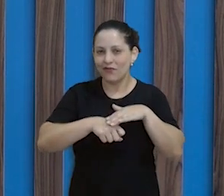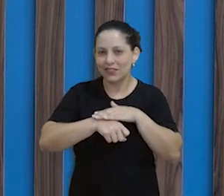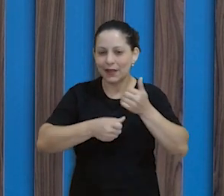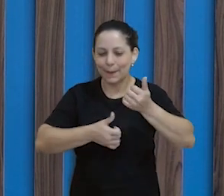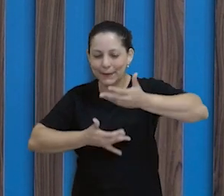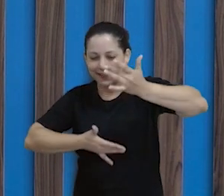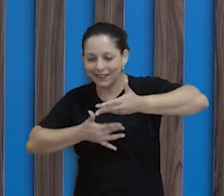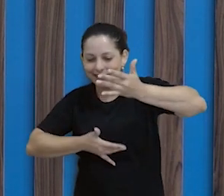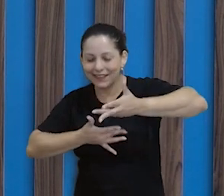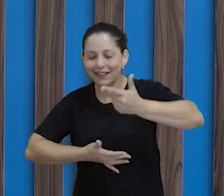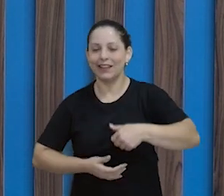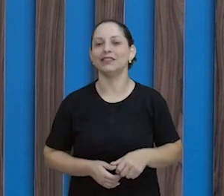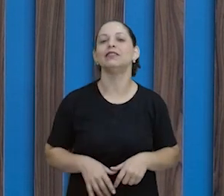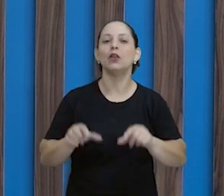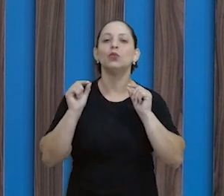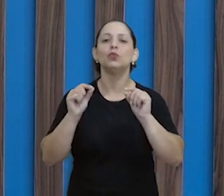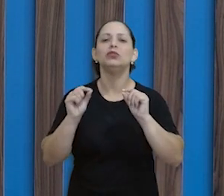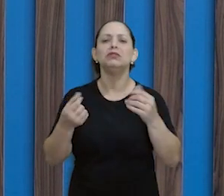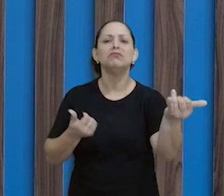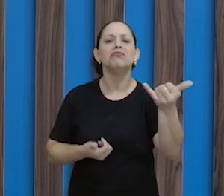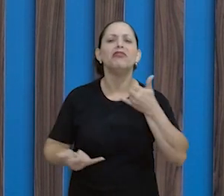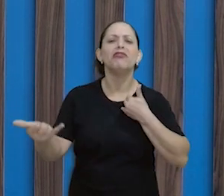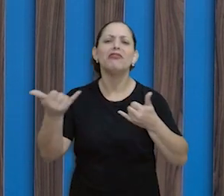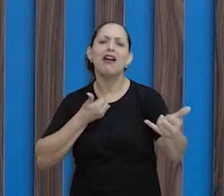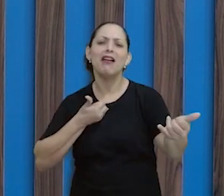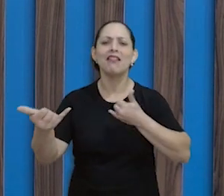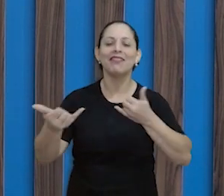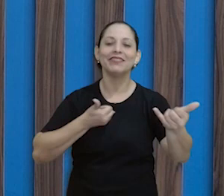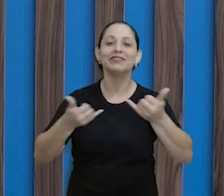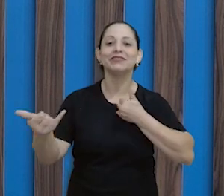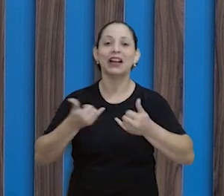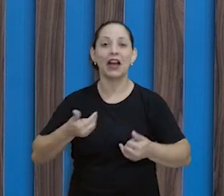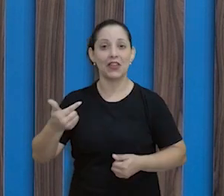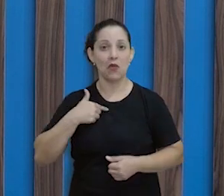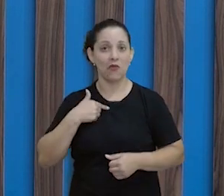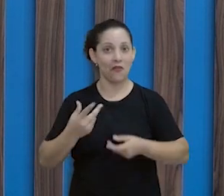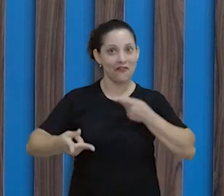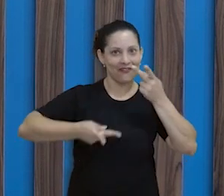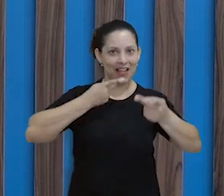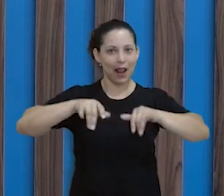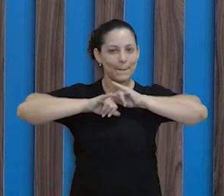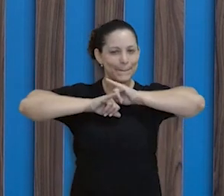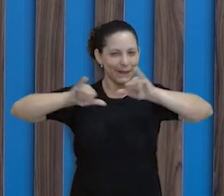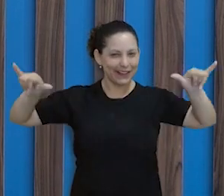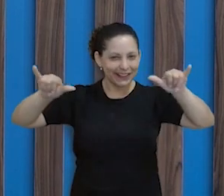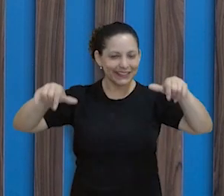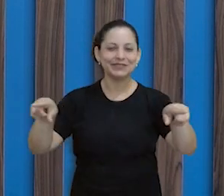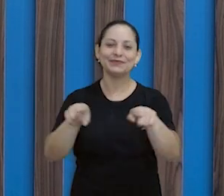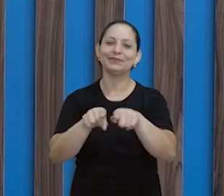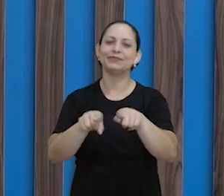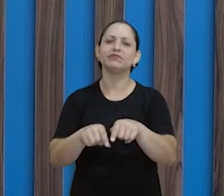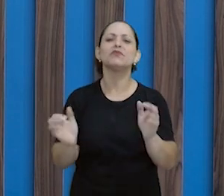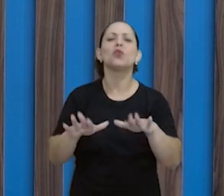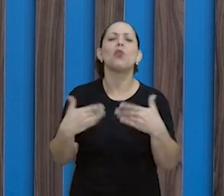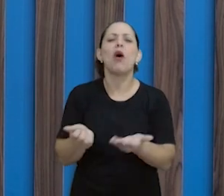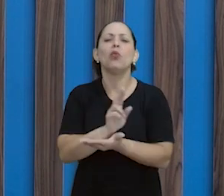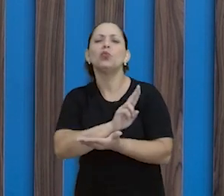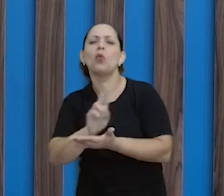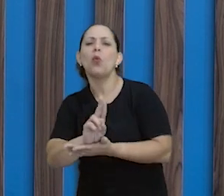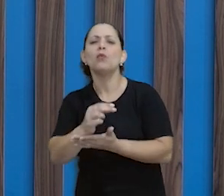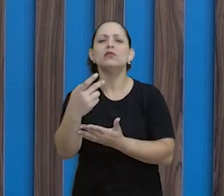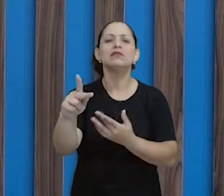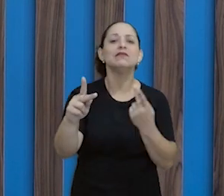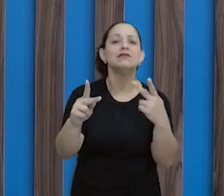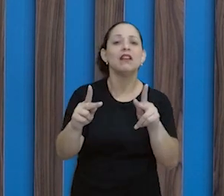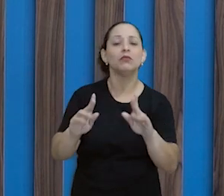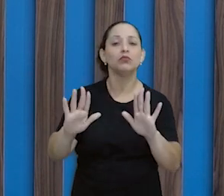nossos alunos. E assim que eles colocarem qualquer informação, eu vou passar para você. Coloquem aí, pessoal, o nome de vocês, o nome da